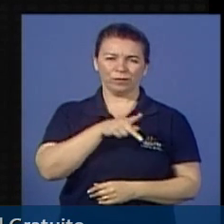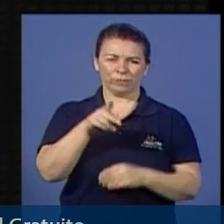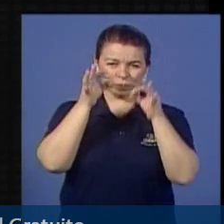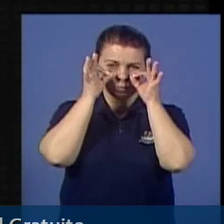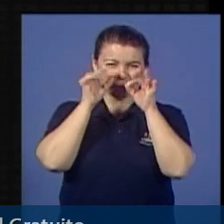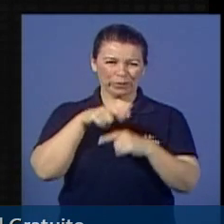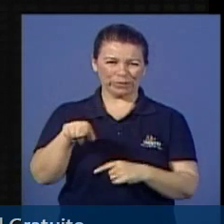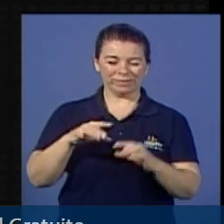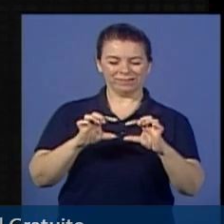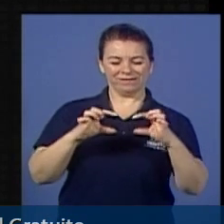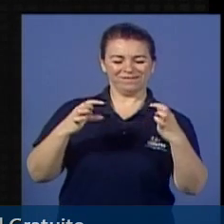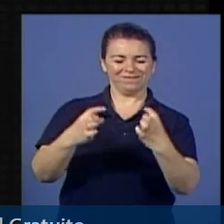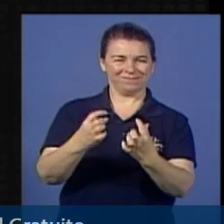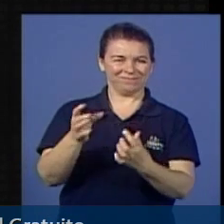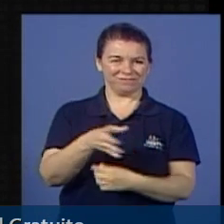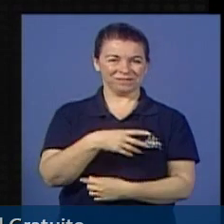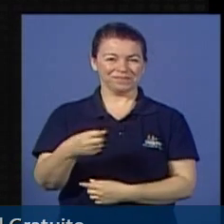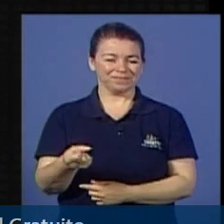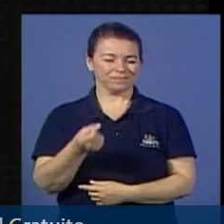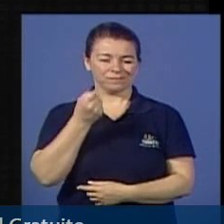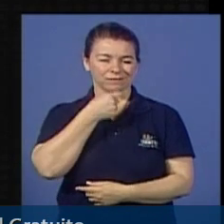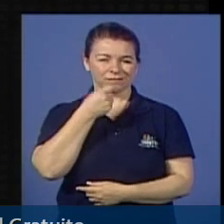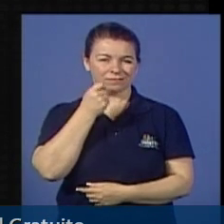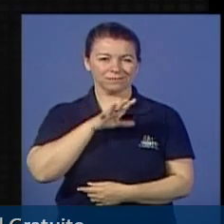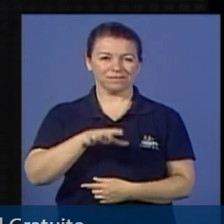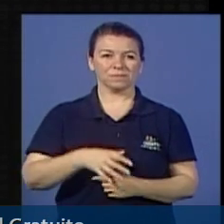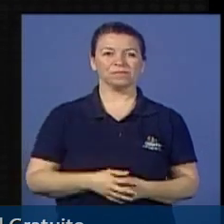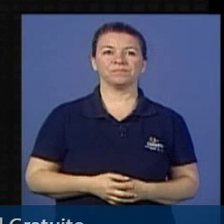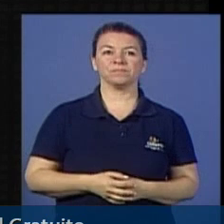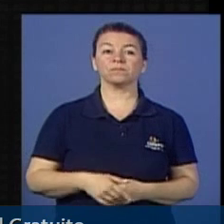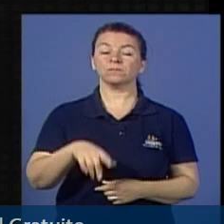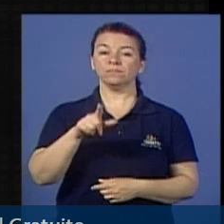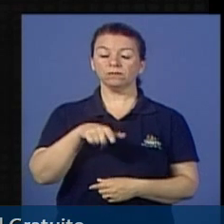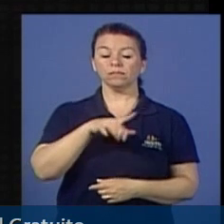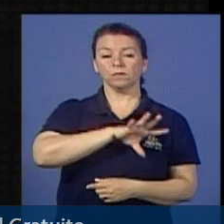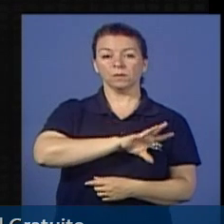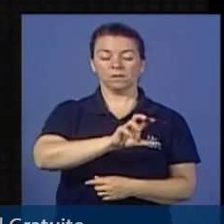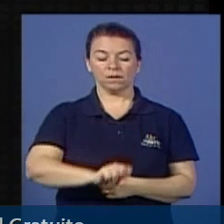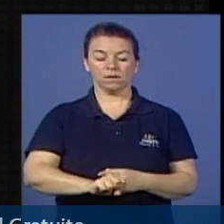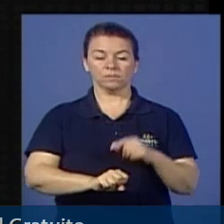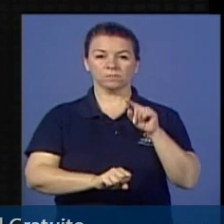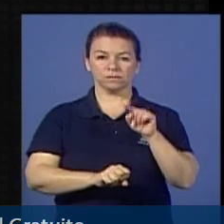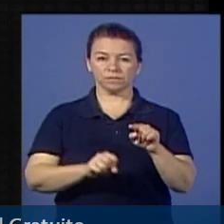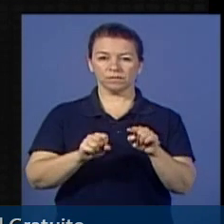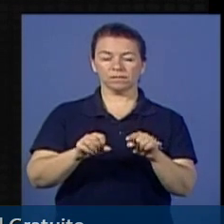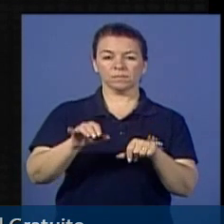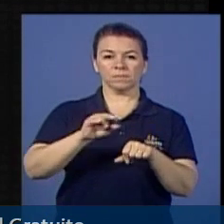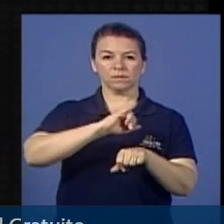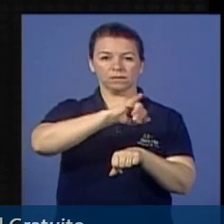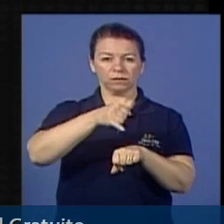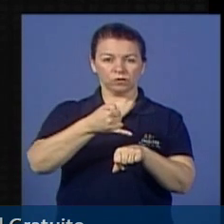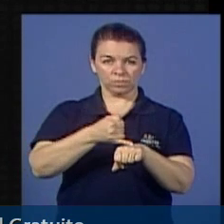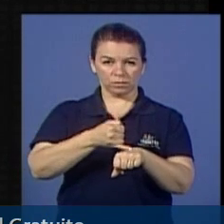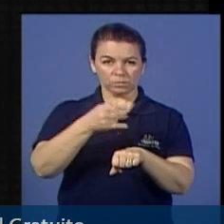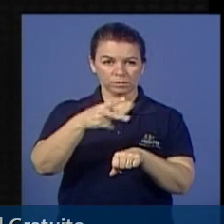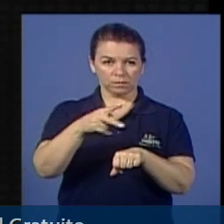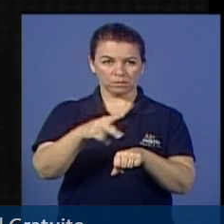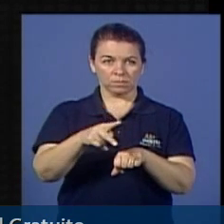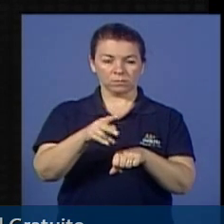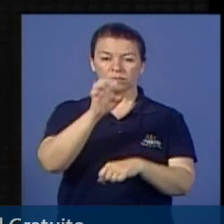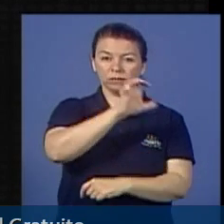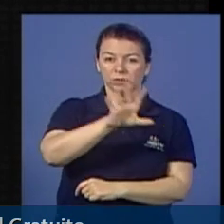Ao centro, vocês estão vendo Jerusalém, a cidade de Jerusalém. Mar vermelho. Europa. Nós estamos aqui com a